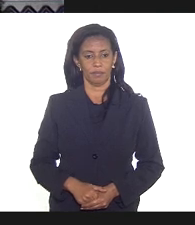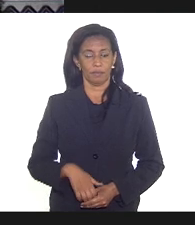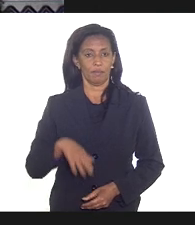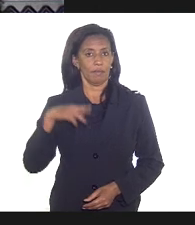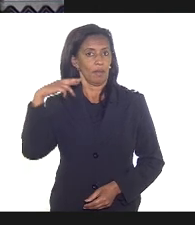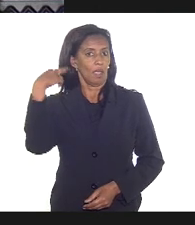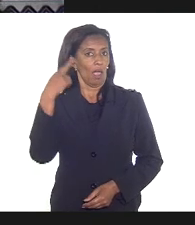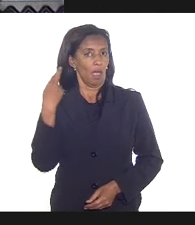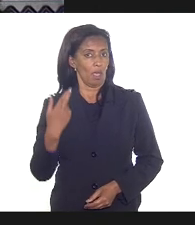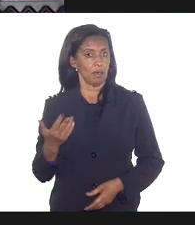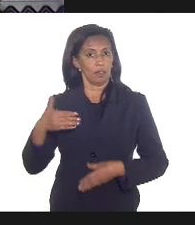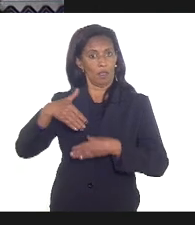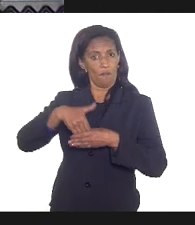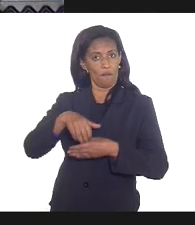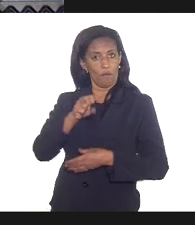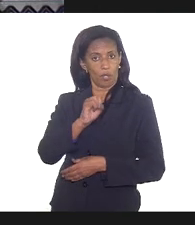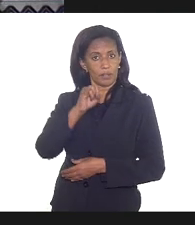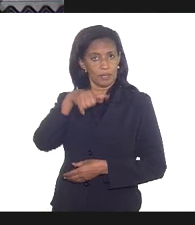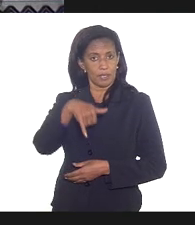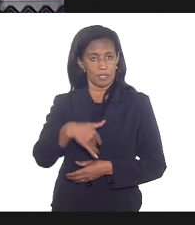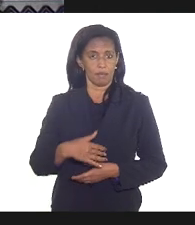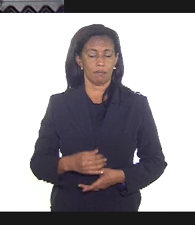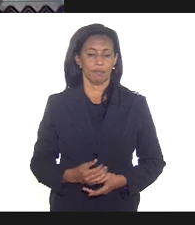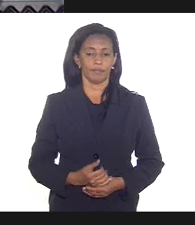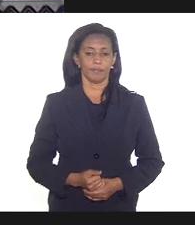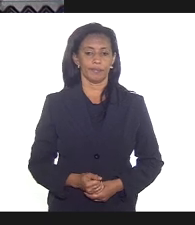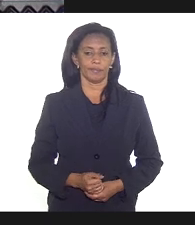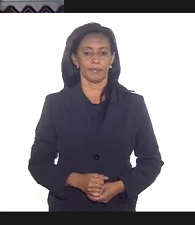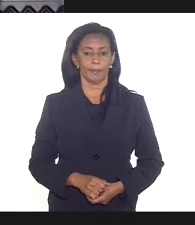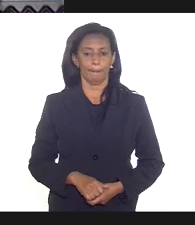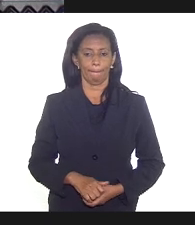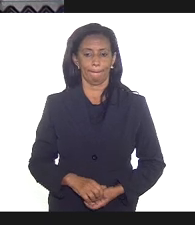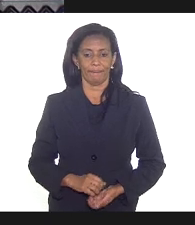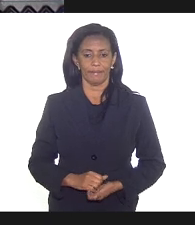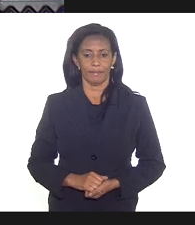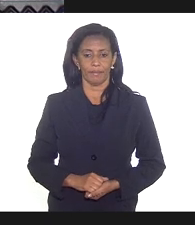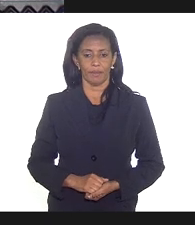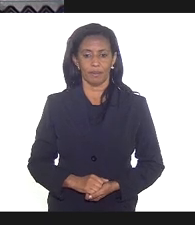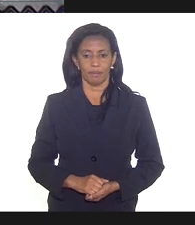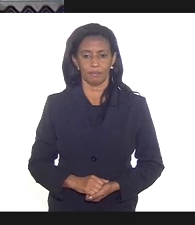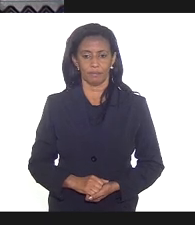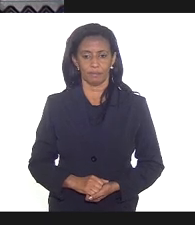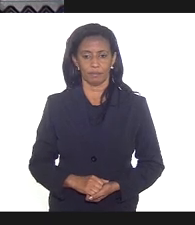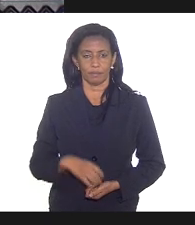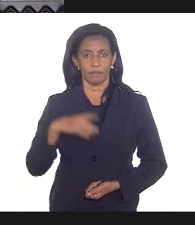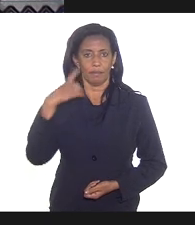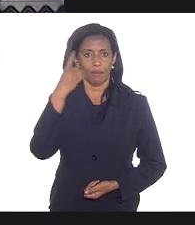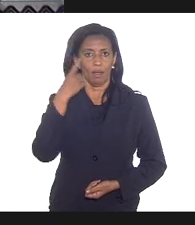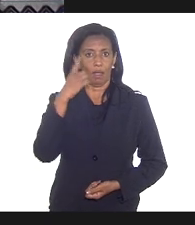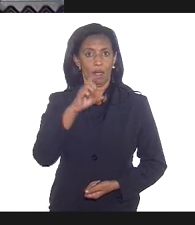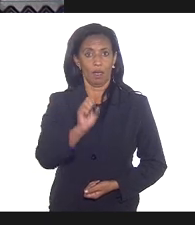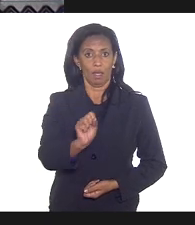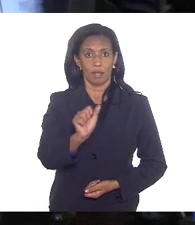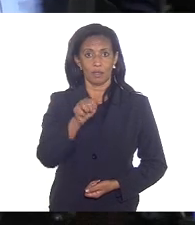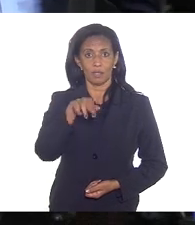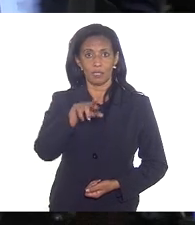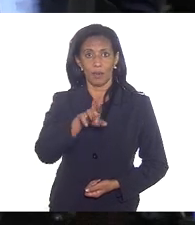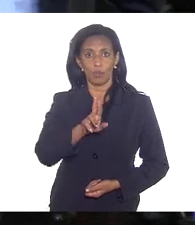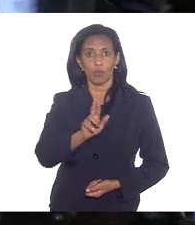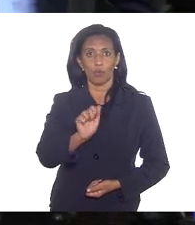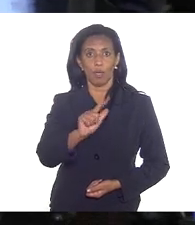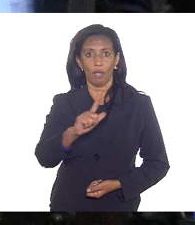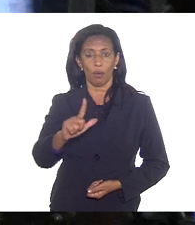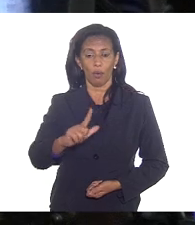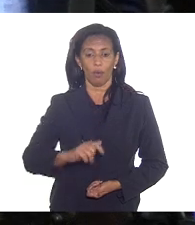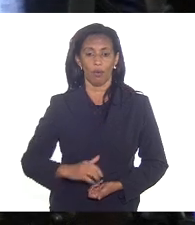favor causa Renata Souza bota assim ó o Deputado Samuel gostaria você não tá conseguindo